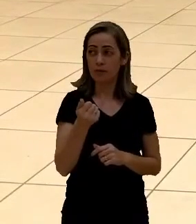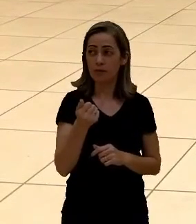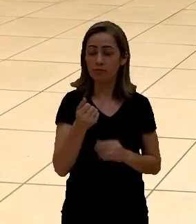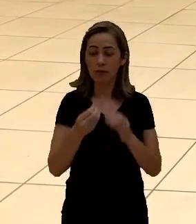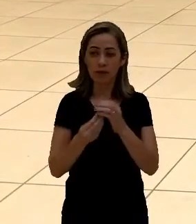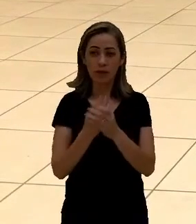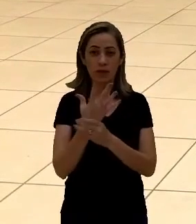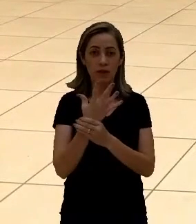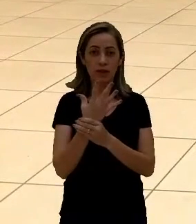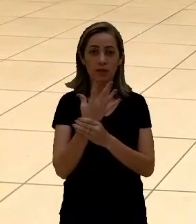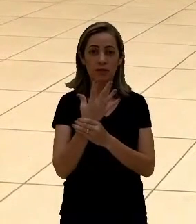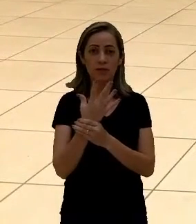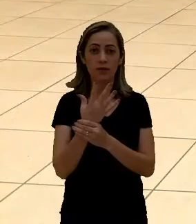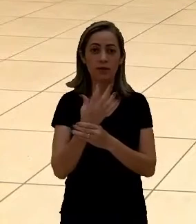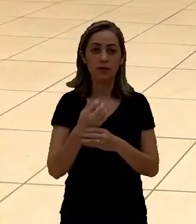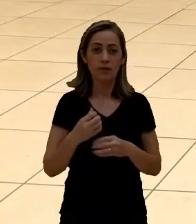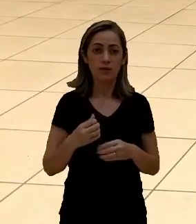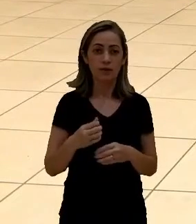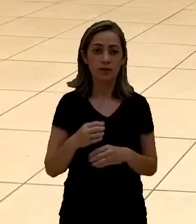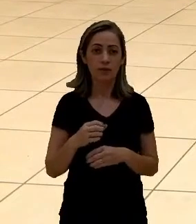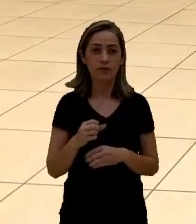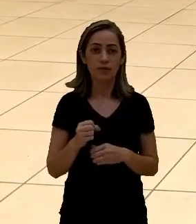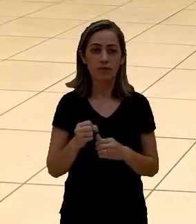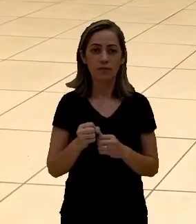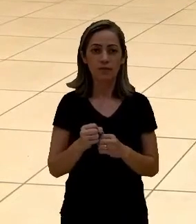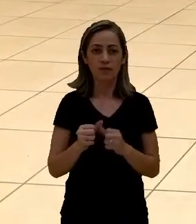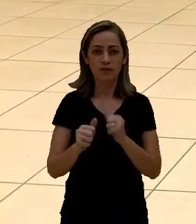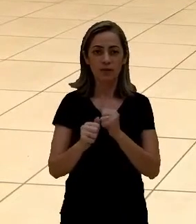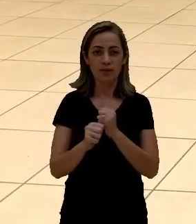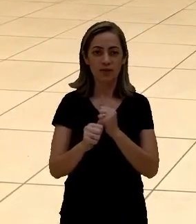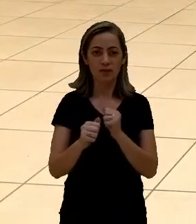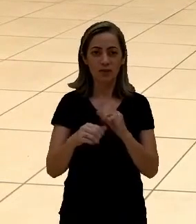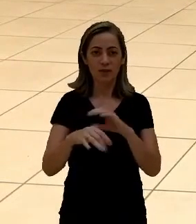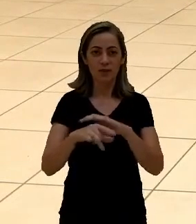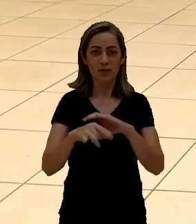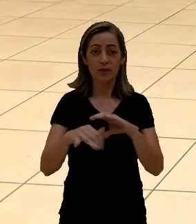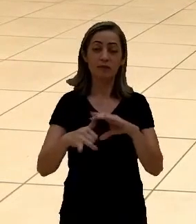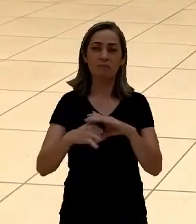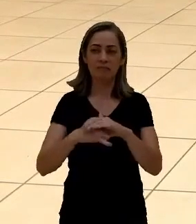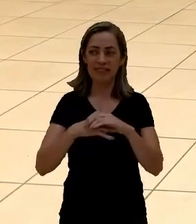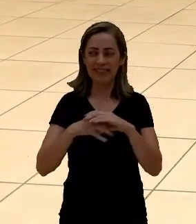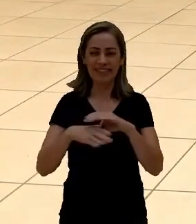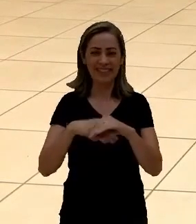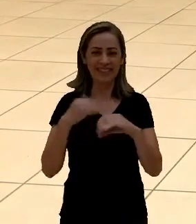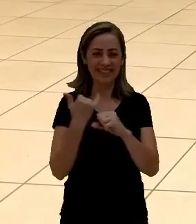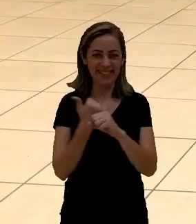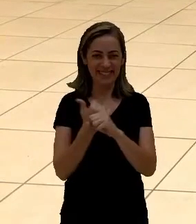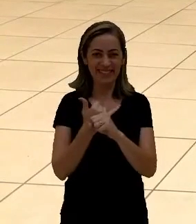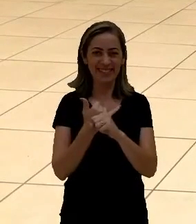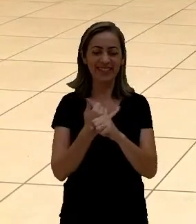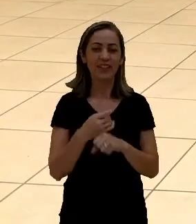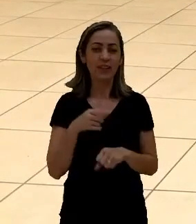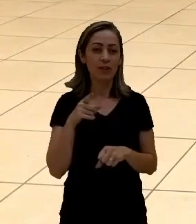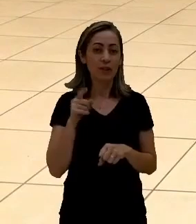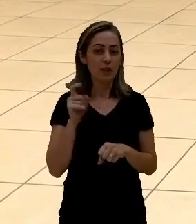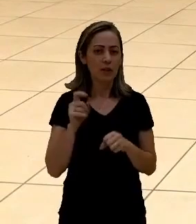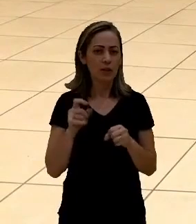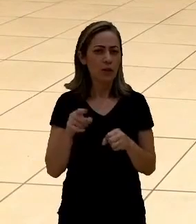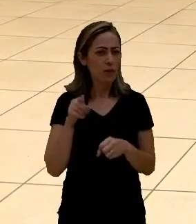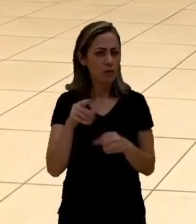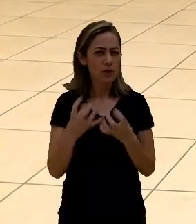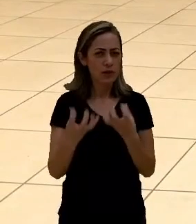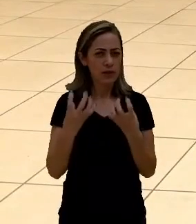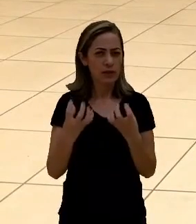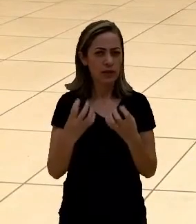o canal colocar vídeos e aí eu coloco para eles e aí no momento em que você quiser não precisa ser exatamente aquela